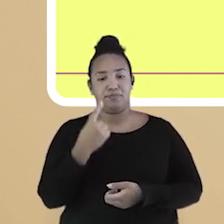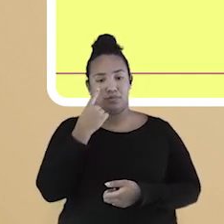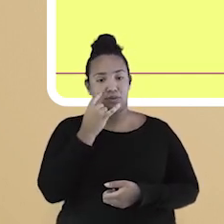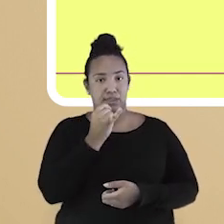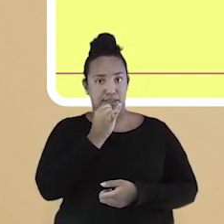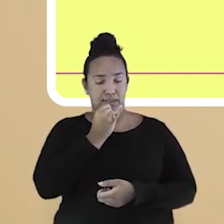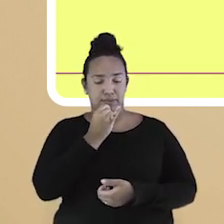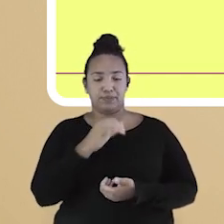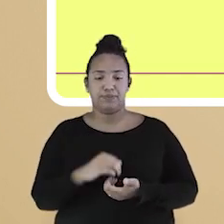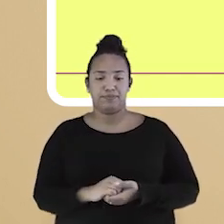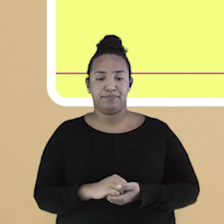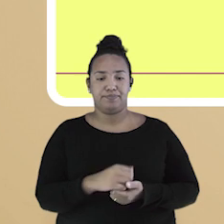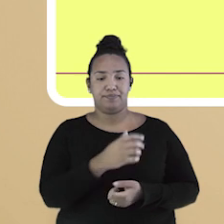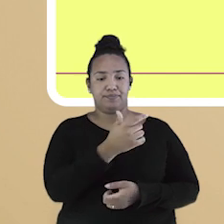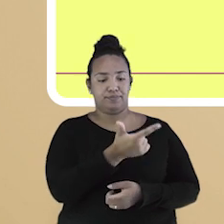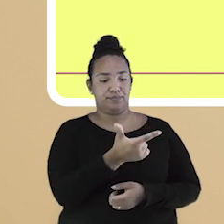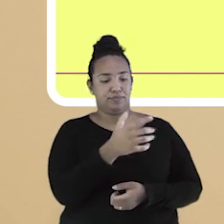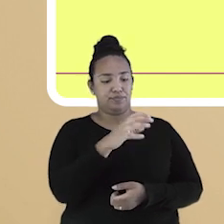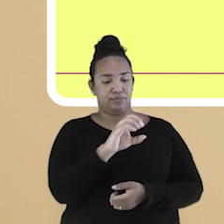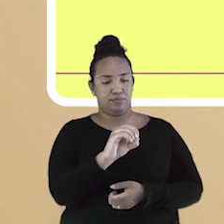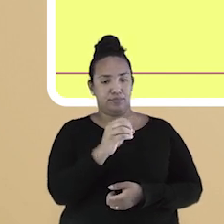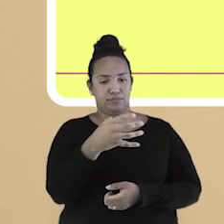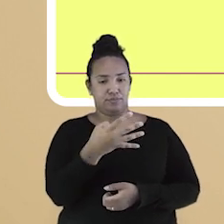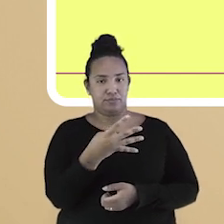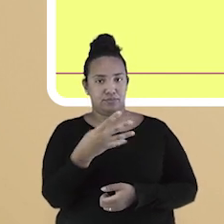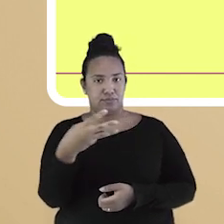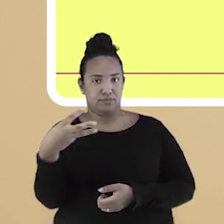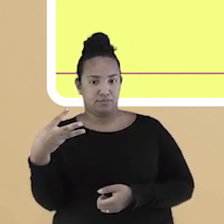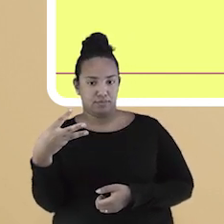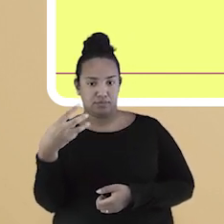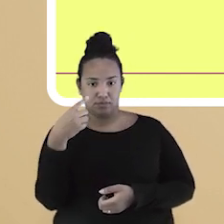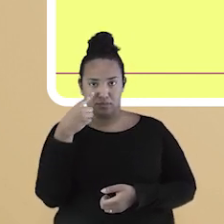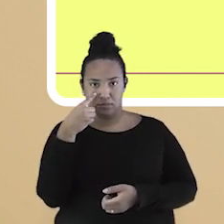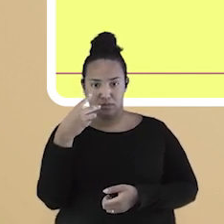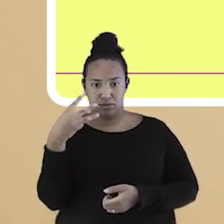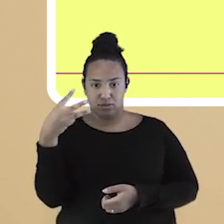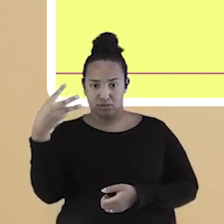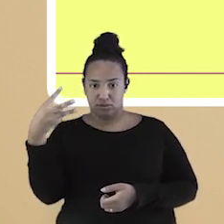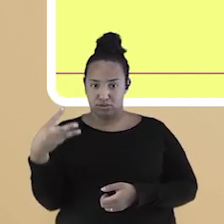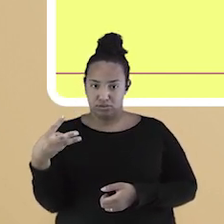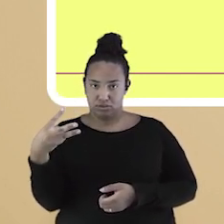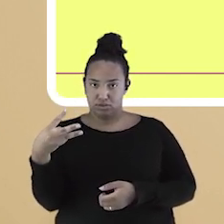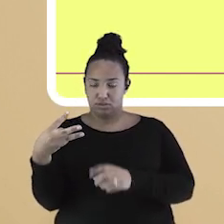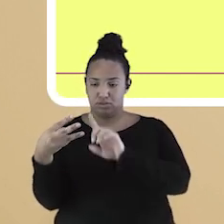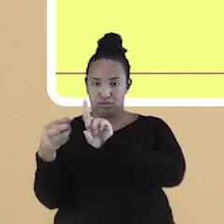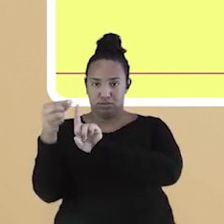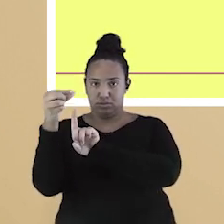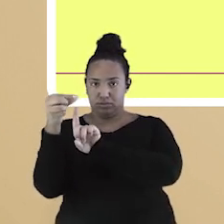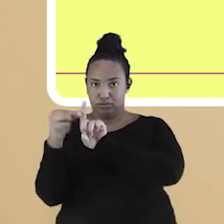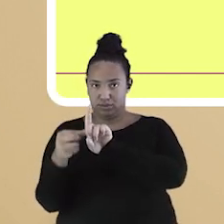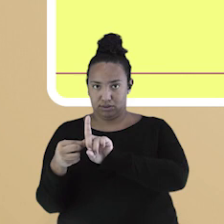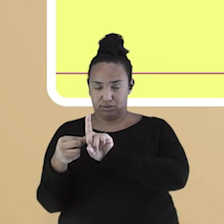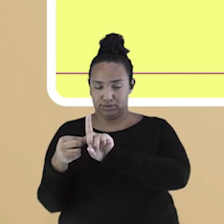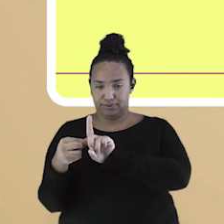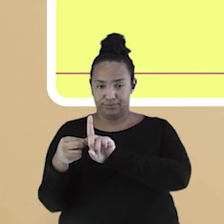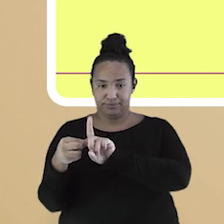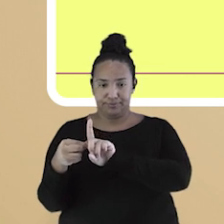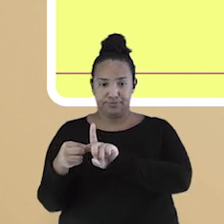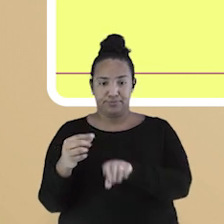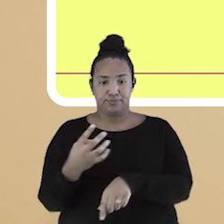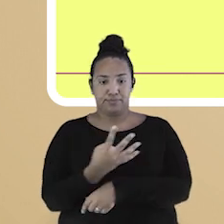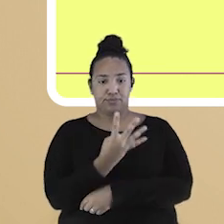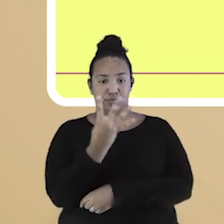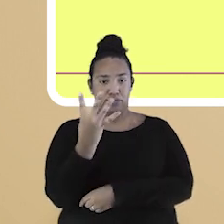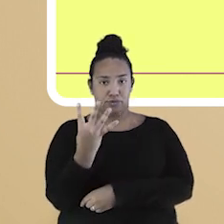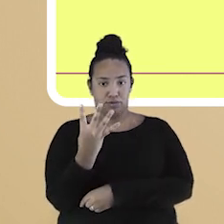número 2043. Observe que o 3 ocupa a ordem das unidades. O 4 está